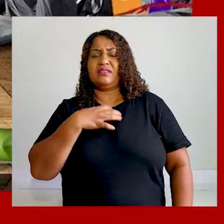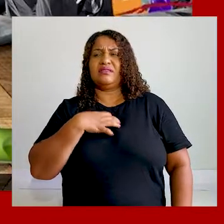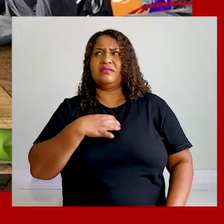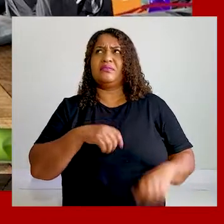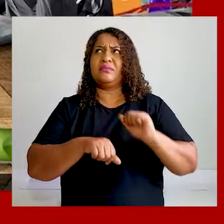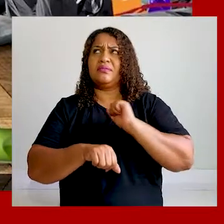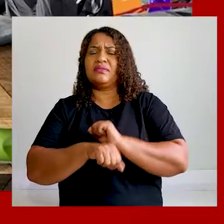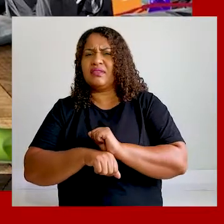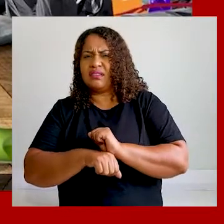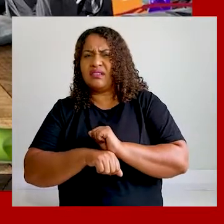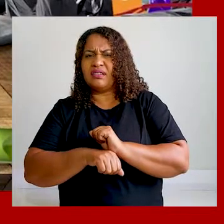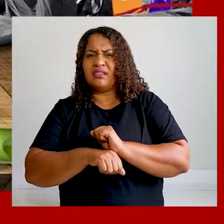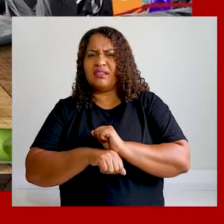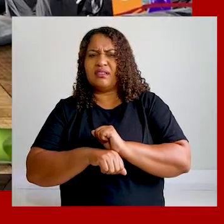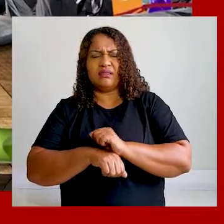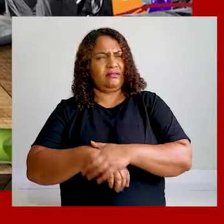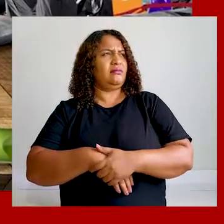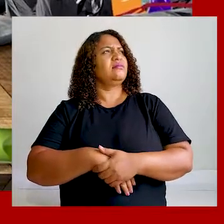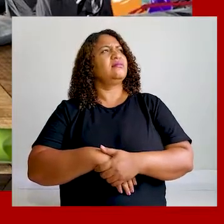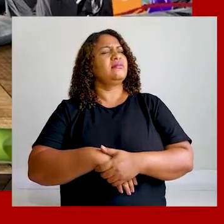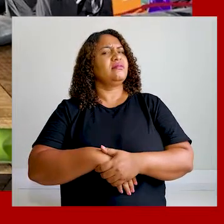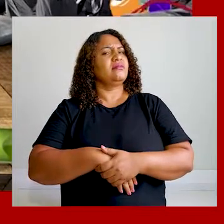sentiu parar.